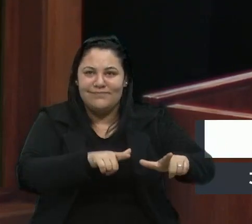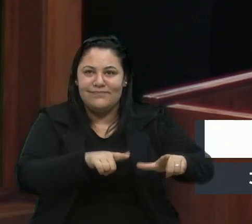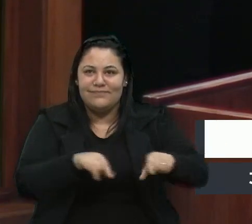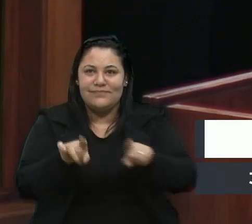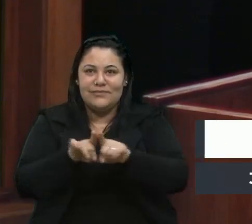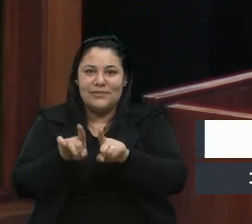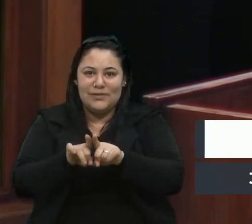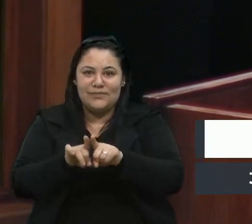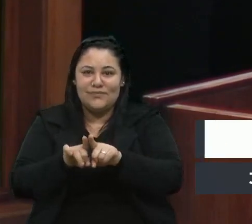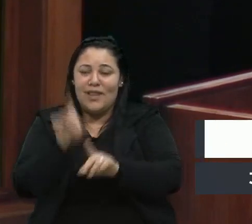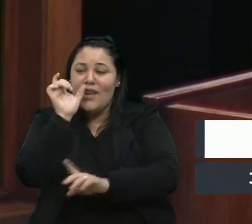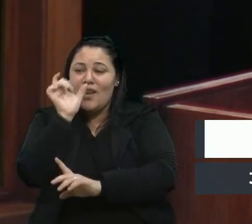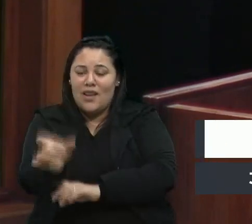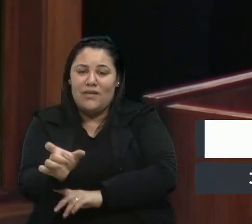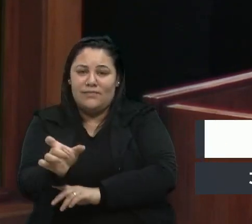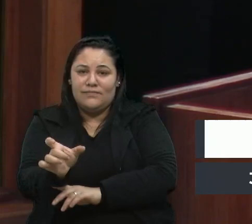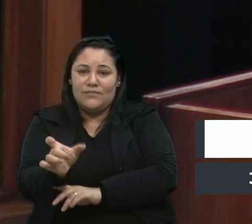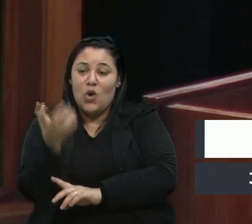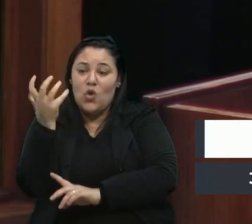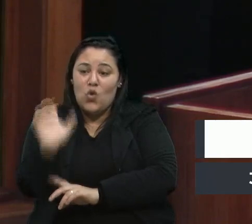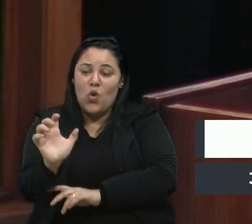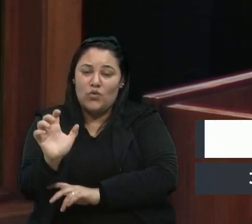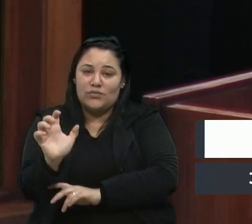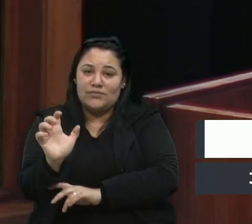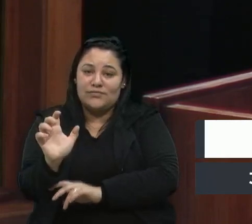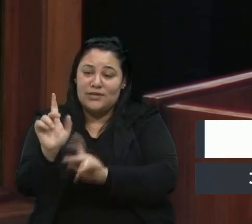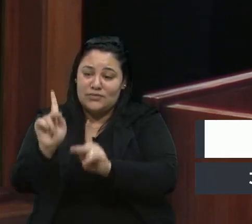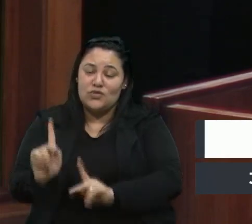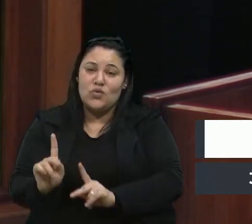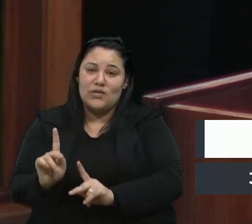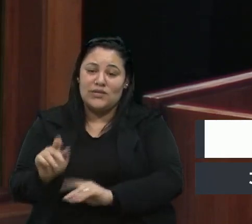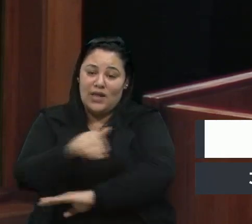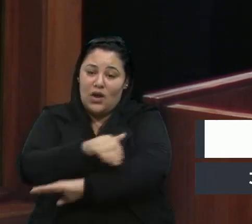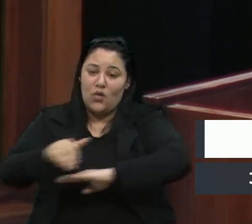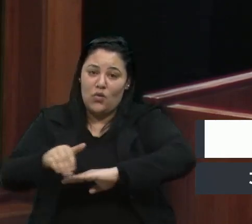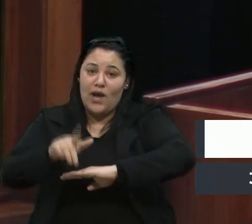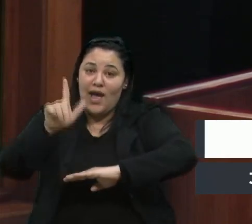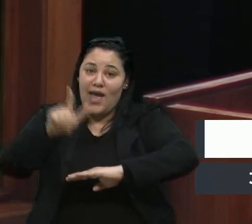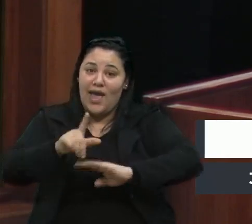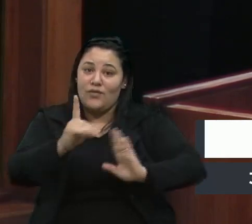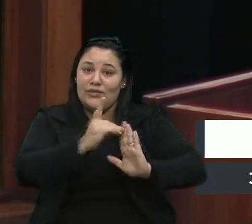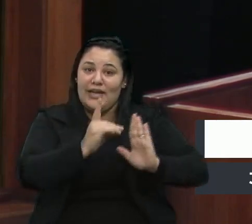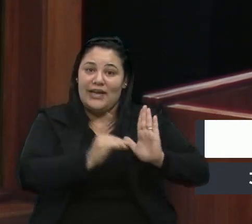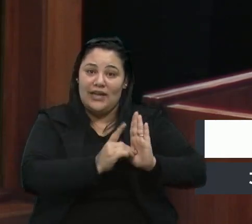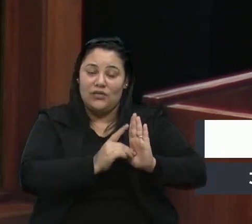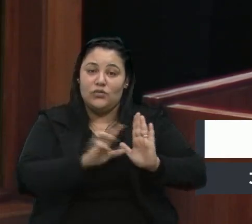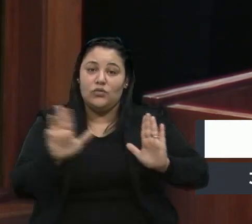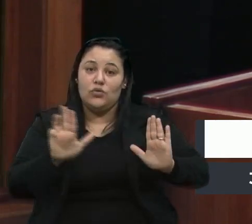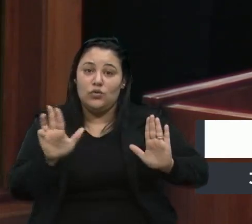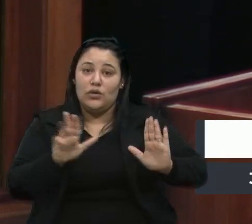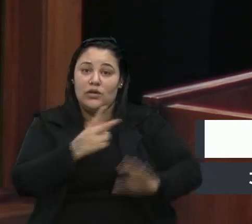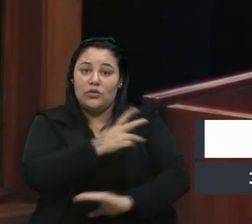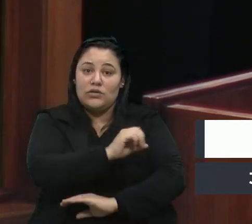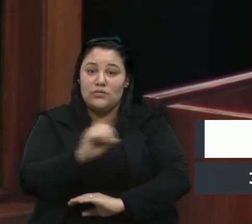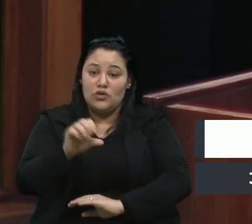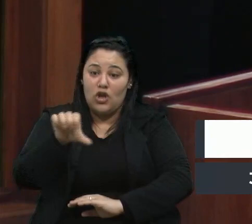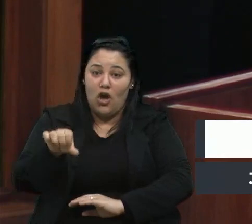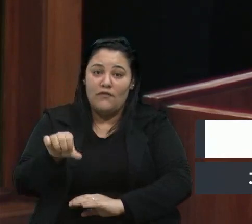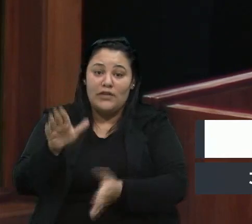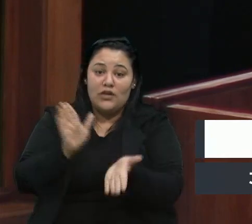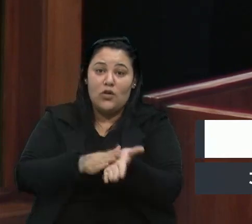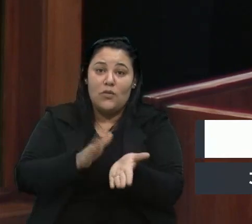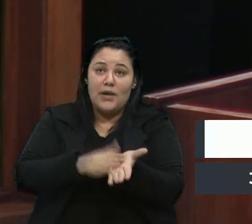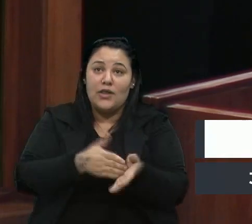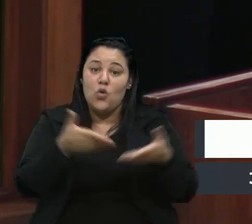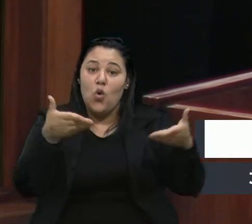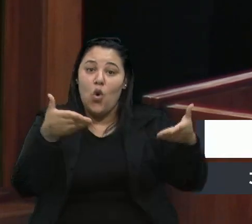hostil contra essa população. Isso foi um decreto de Luiz Inácio Lula da Silva em 2009, que está sendo cobrado hoje pelo ministro